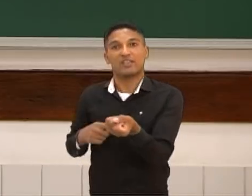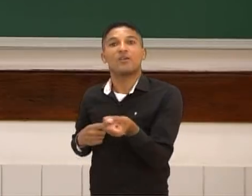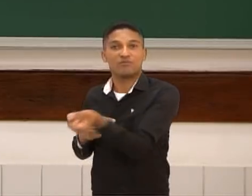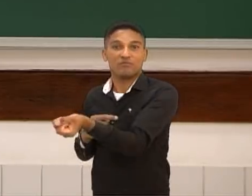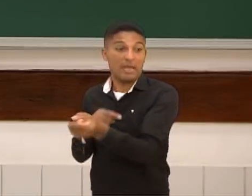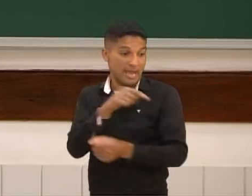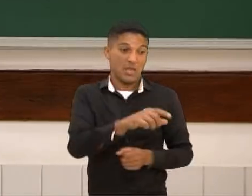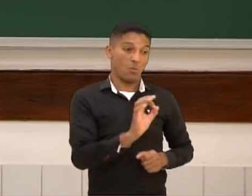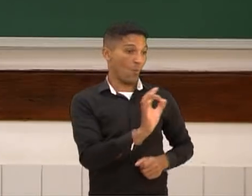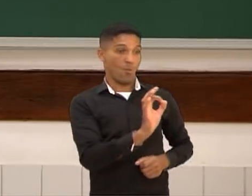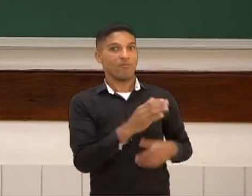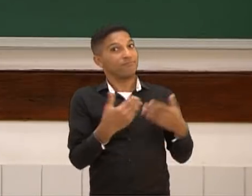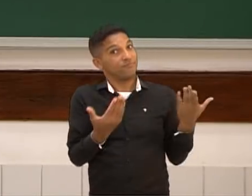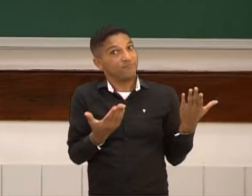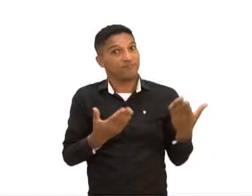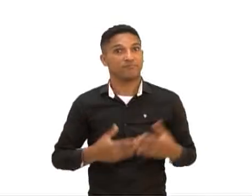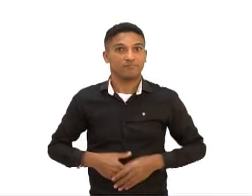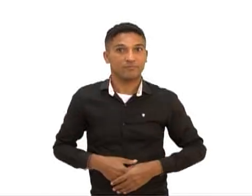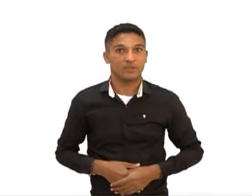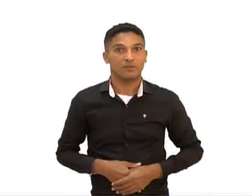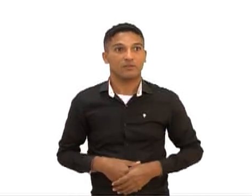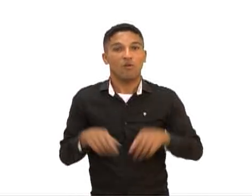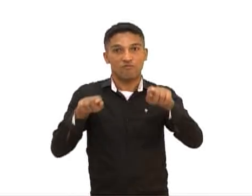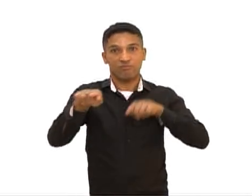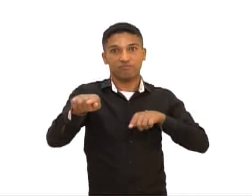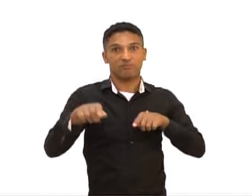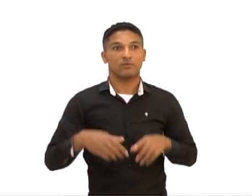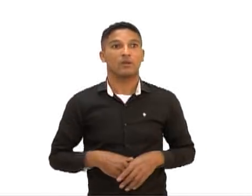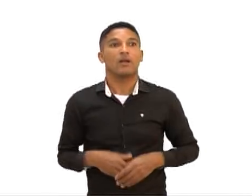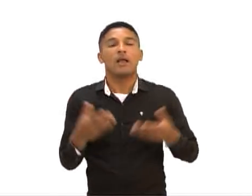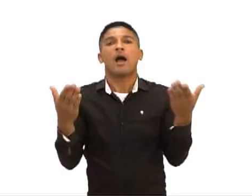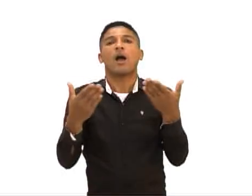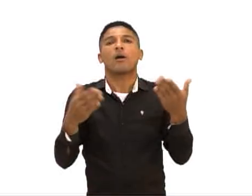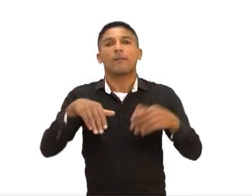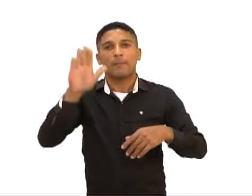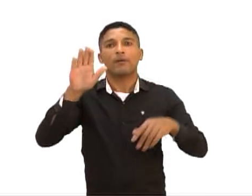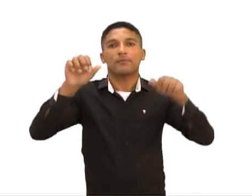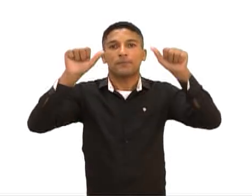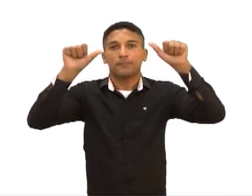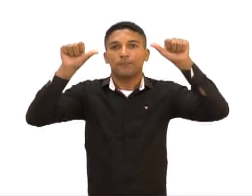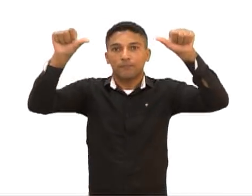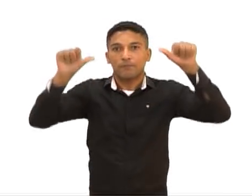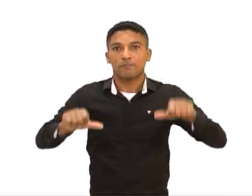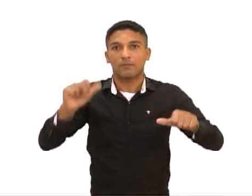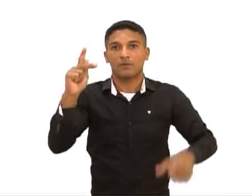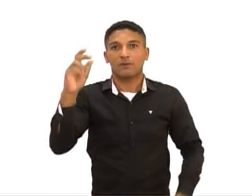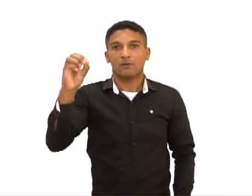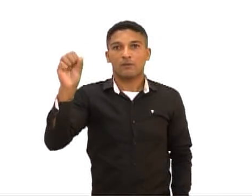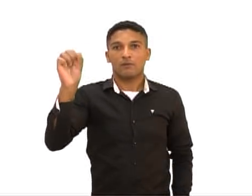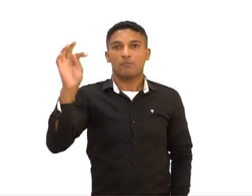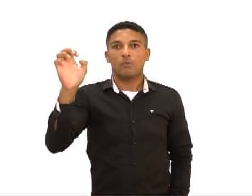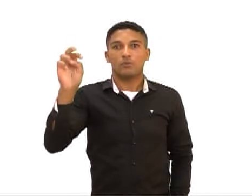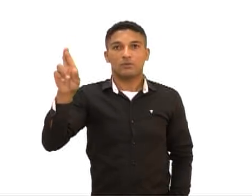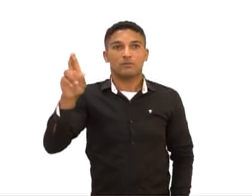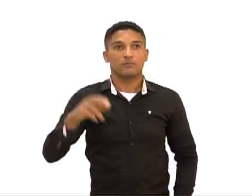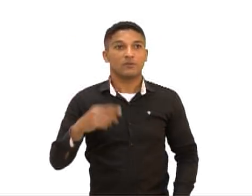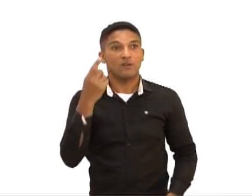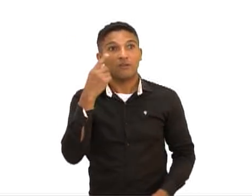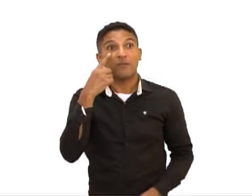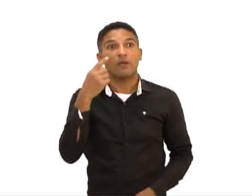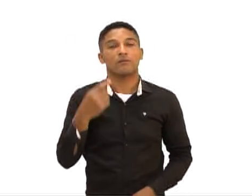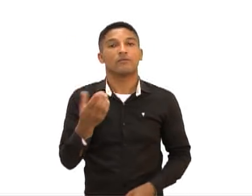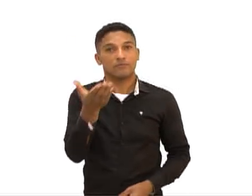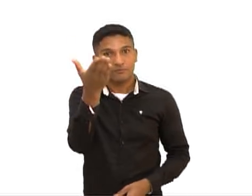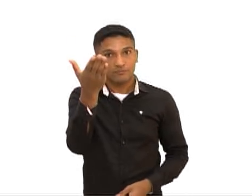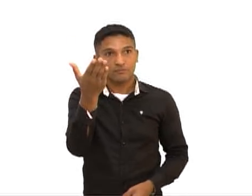ok? O que a gente tem mais aqui em termos agora de posters? Vamos analisar esses dois aqui. Então, aqui no primeiro, é um pôster